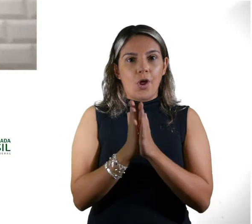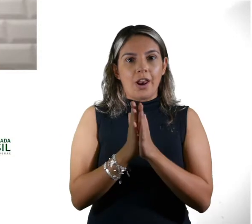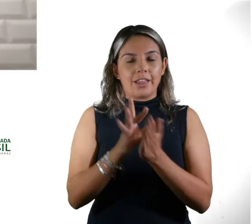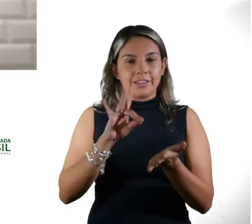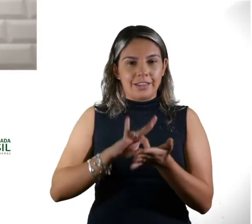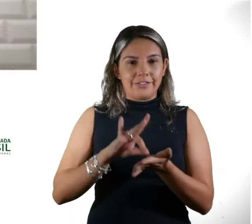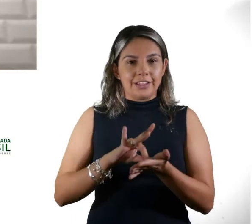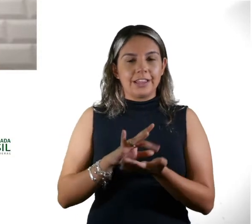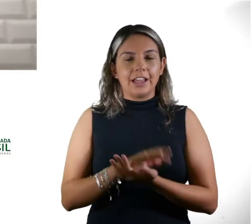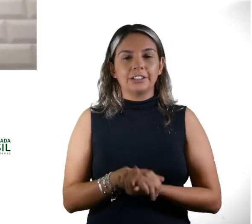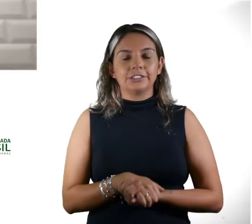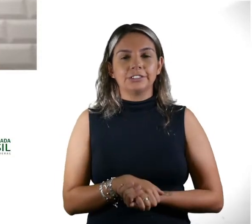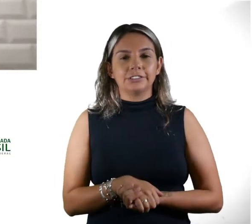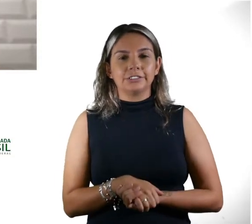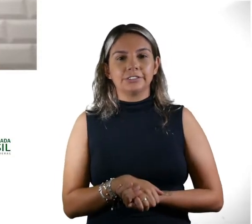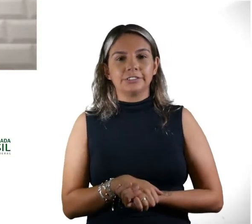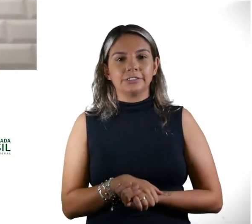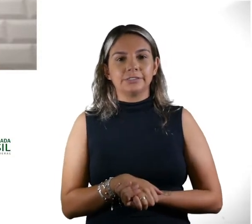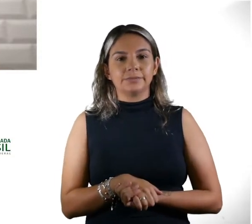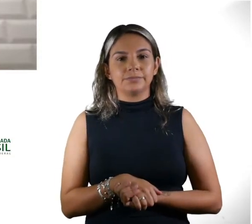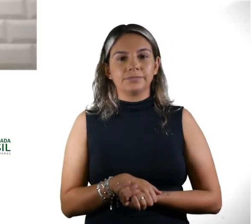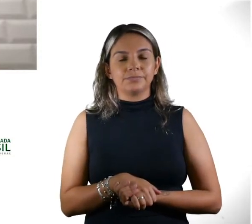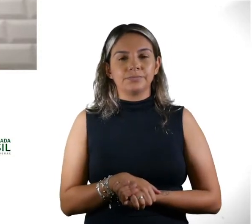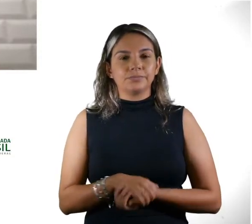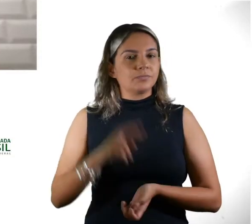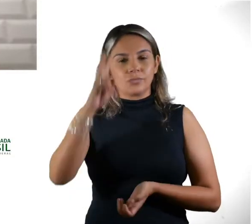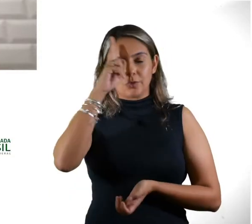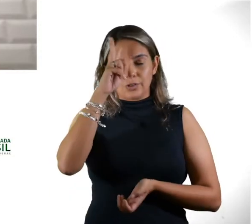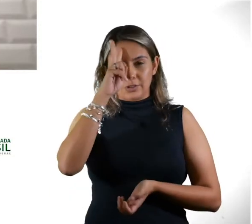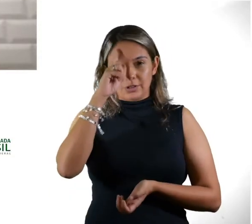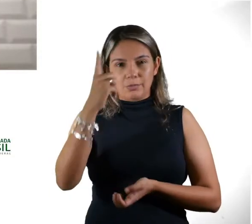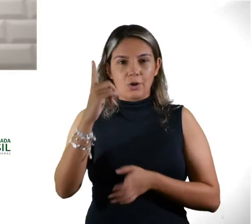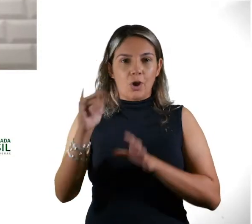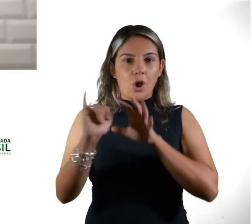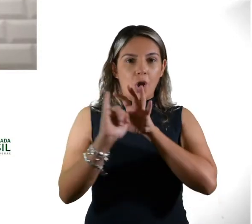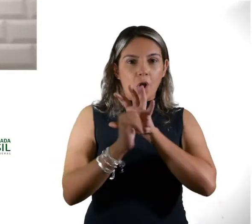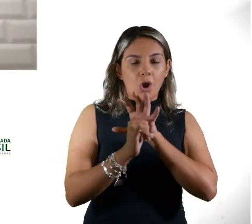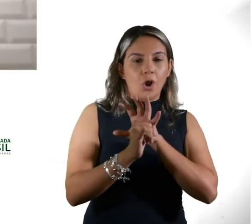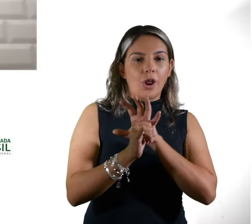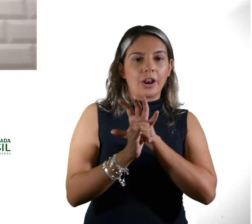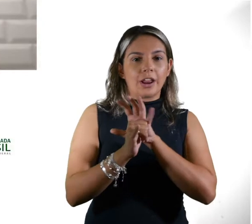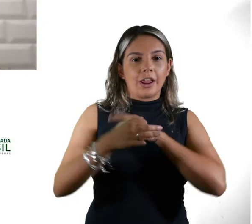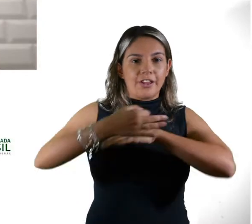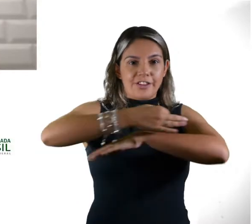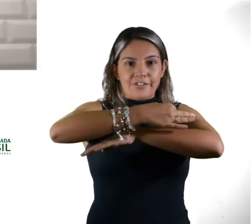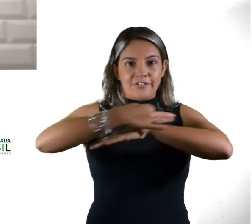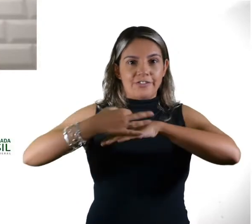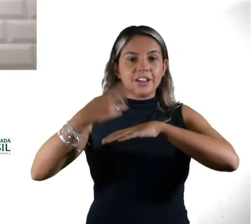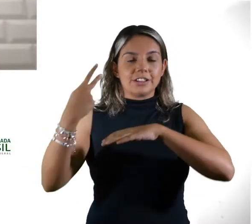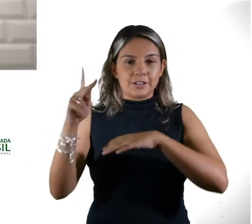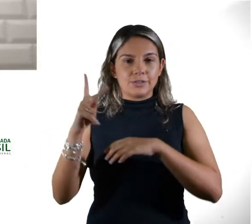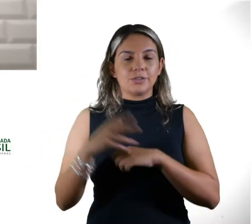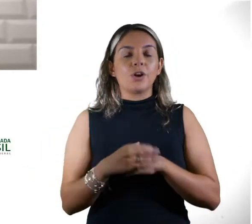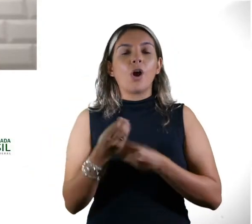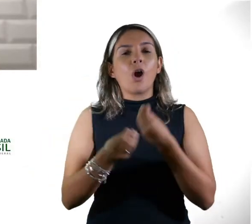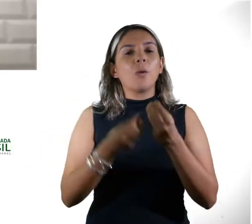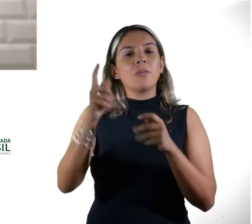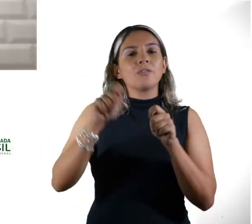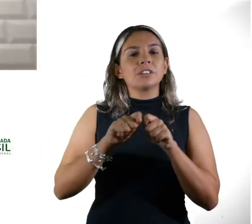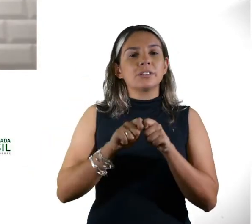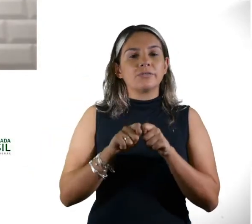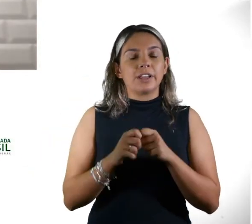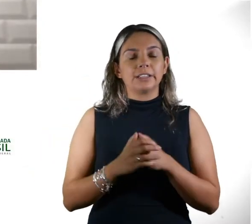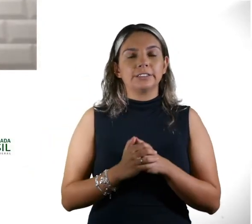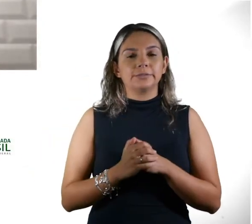real. Raramente, eu nem lembro de uma crônica extremamente ficcional sua. Como é que você faz